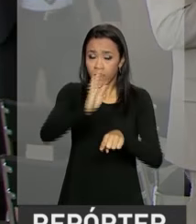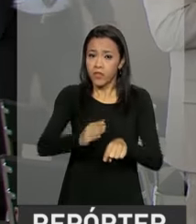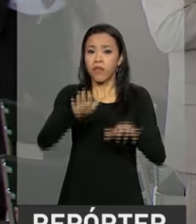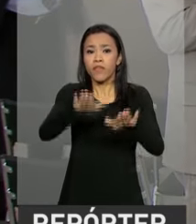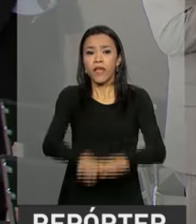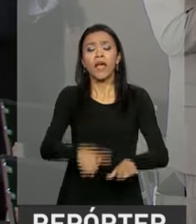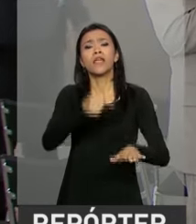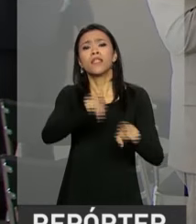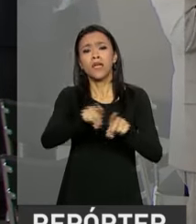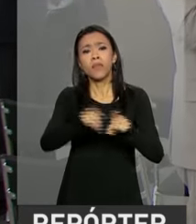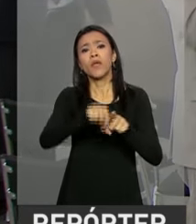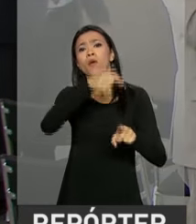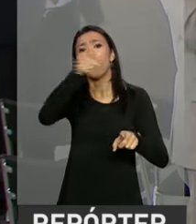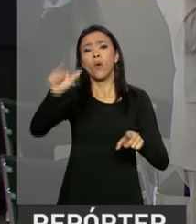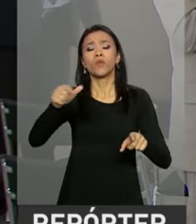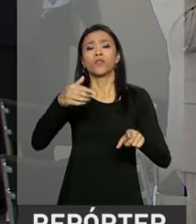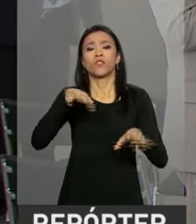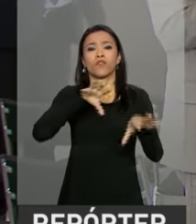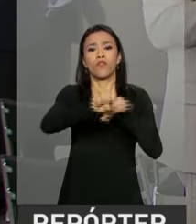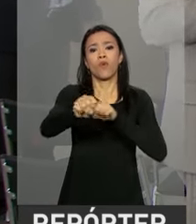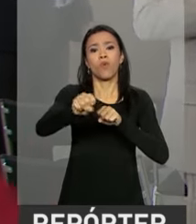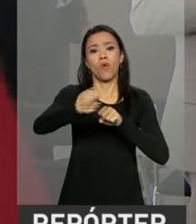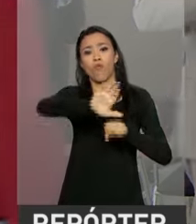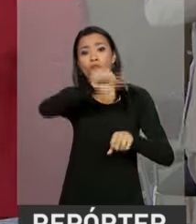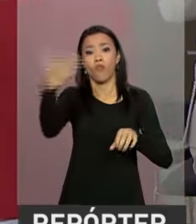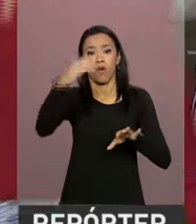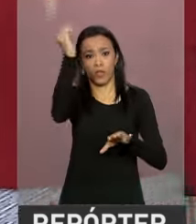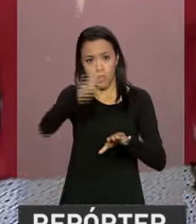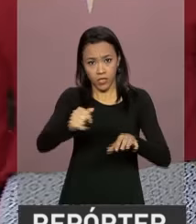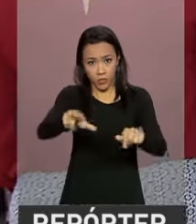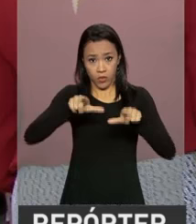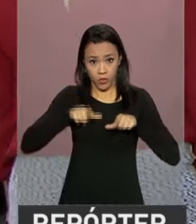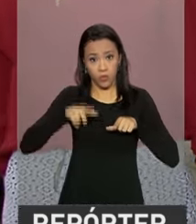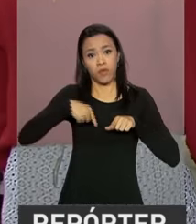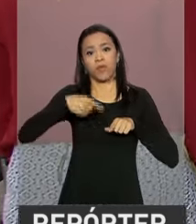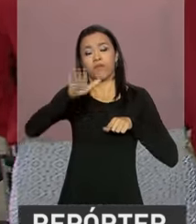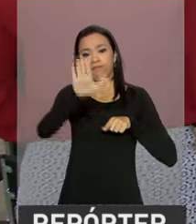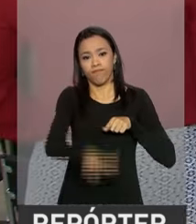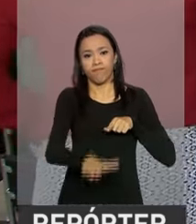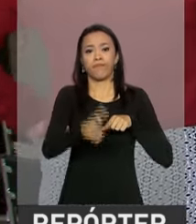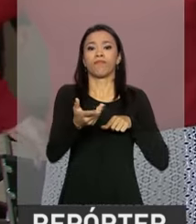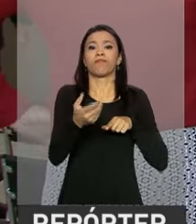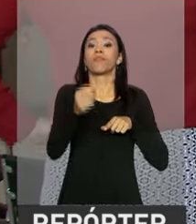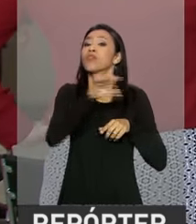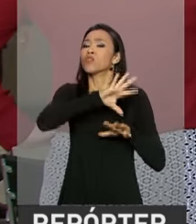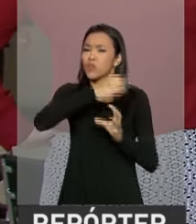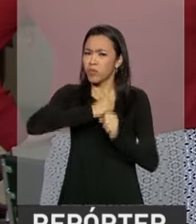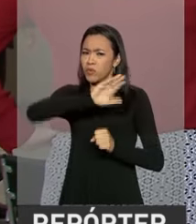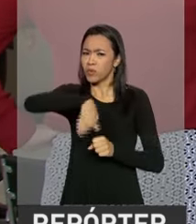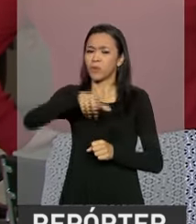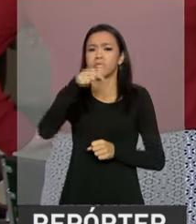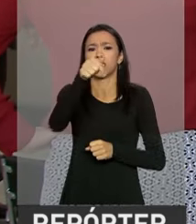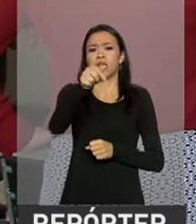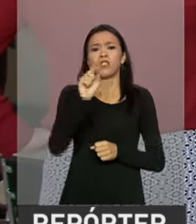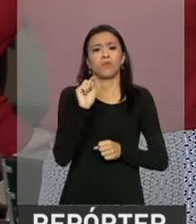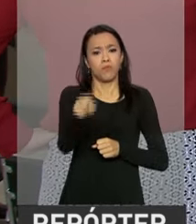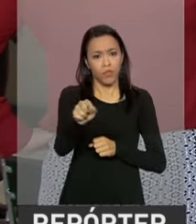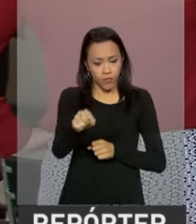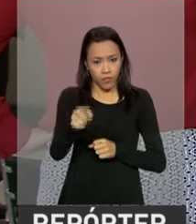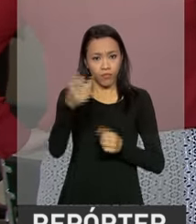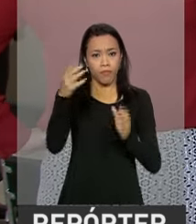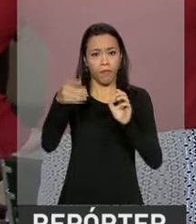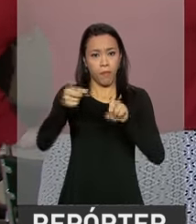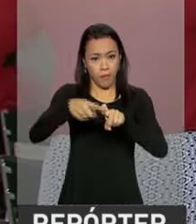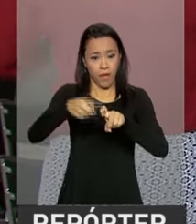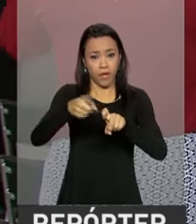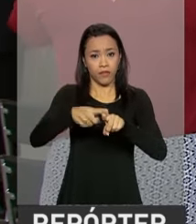sem diploma revalidado no Brasil. Com essa medida, cerca de 7 mil médicos que terminariam as atividades pelo